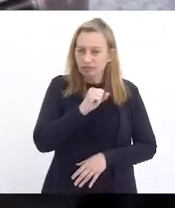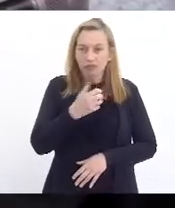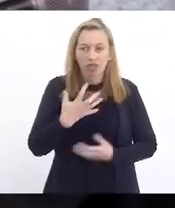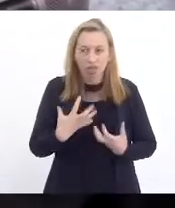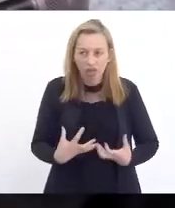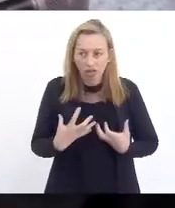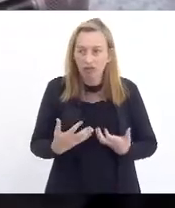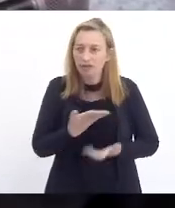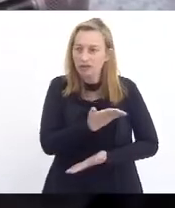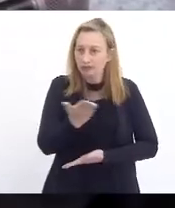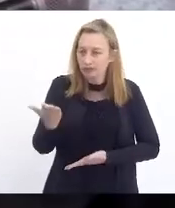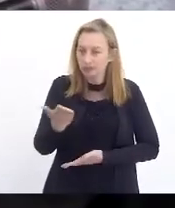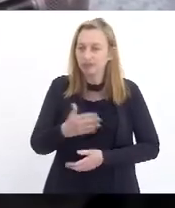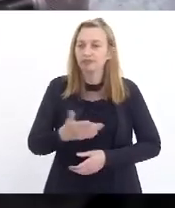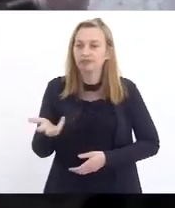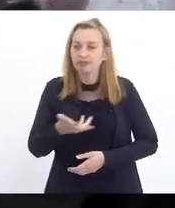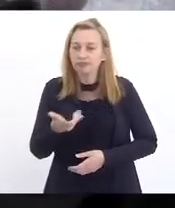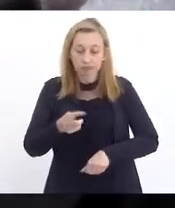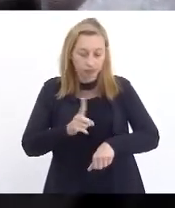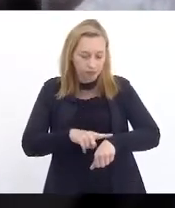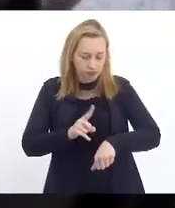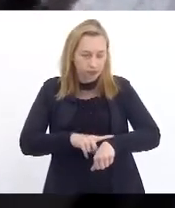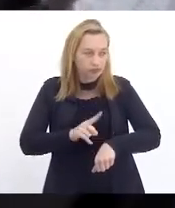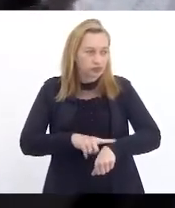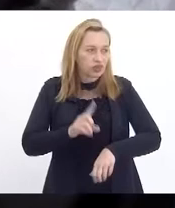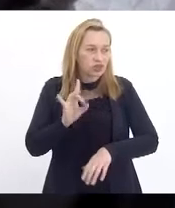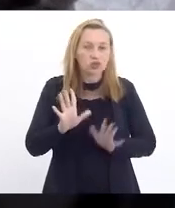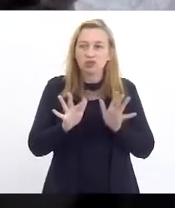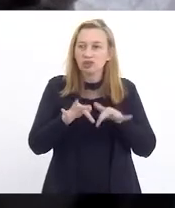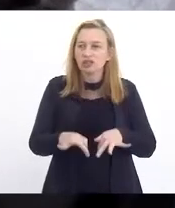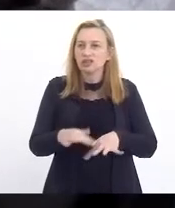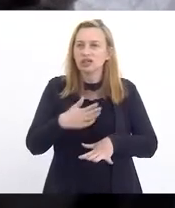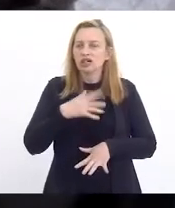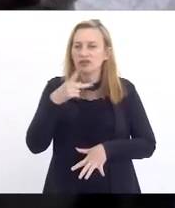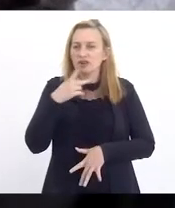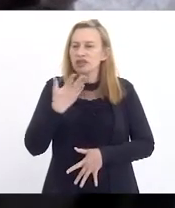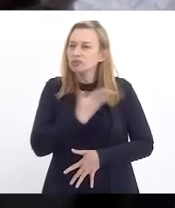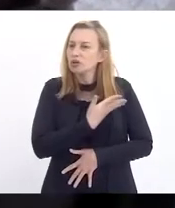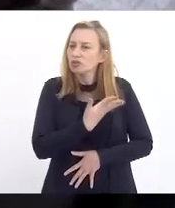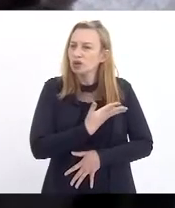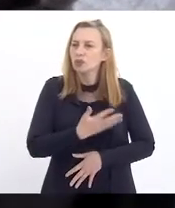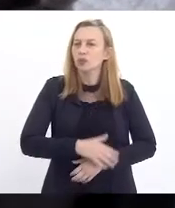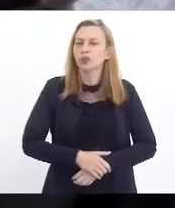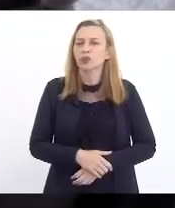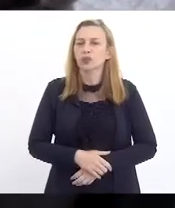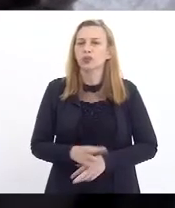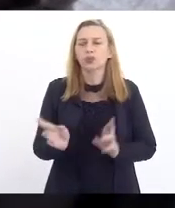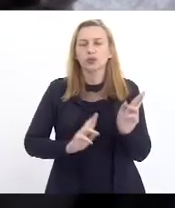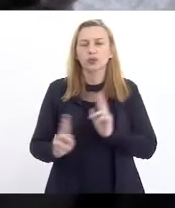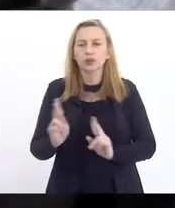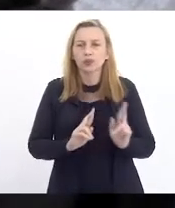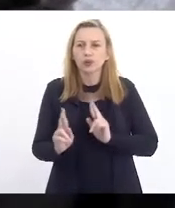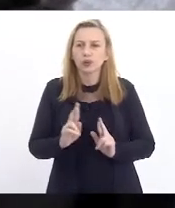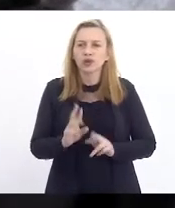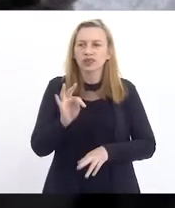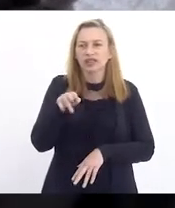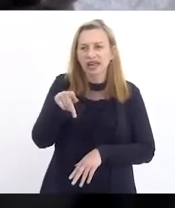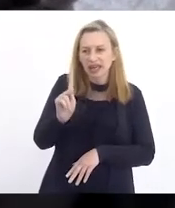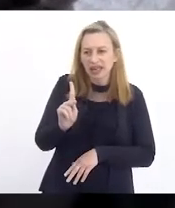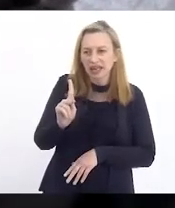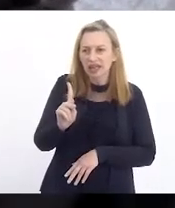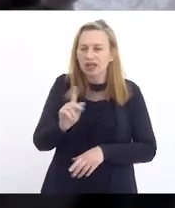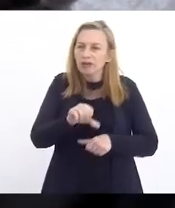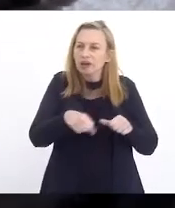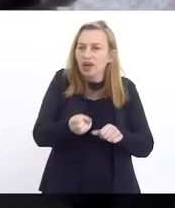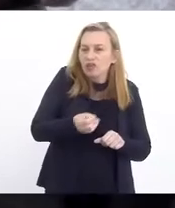cansar os senhores, dado o avançado da hora. Só complementando a fala do meu colega, com relação ao TAC para a reforma